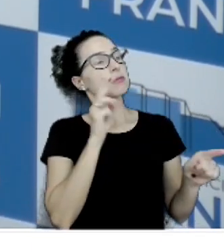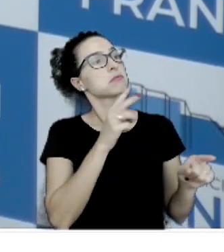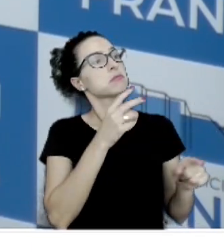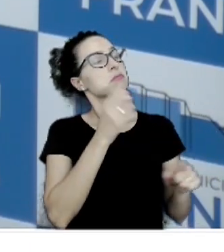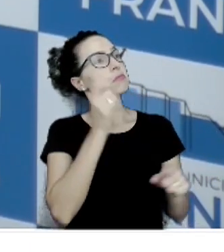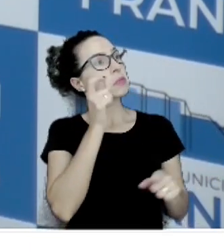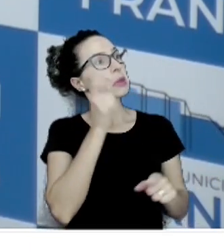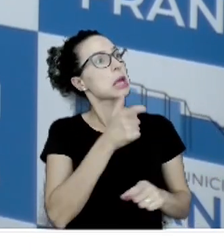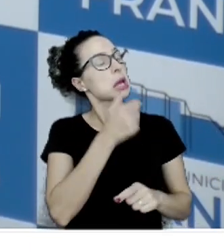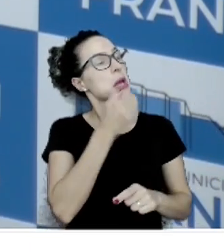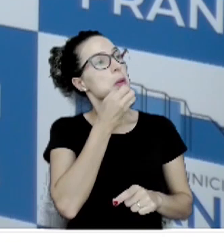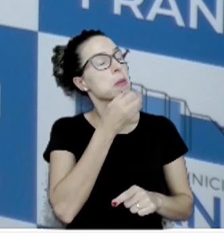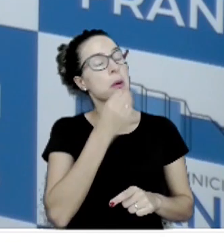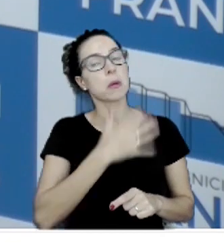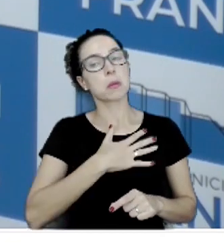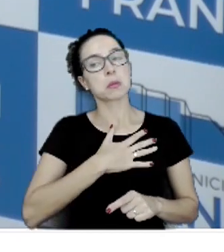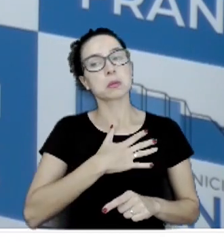interessante.